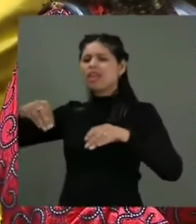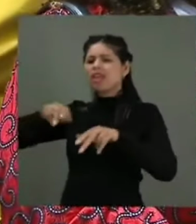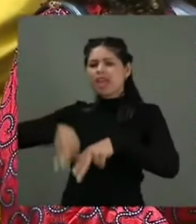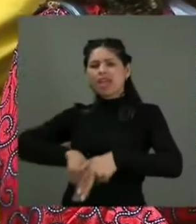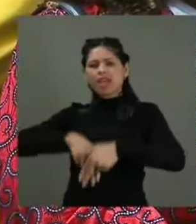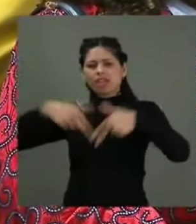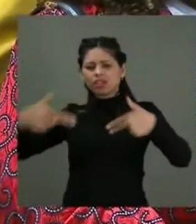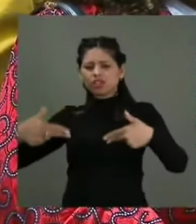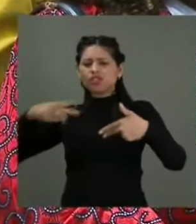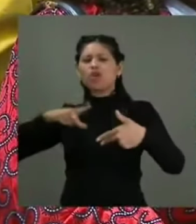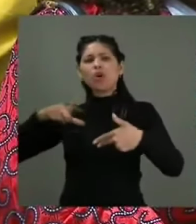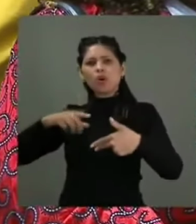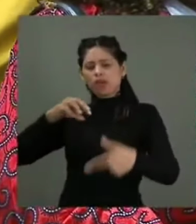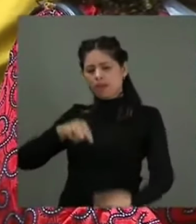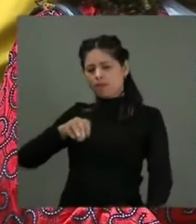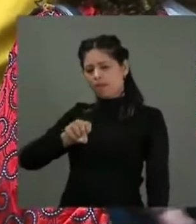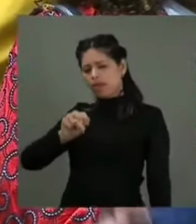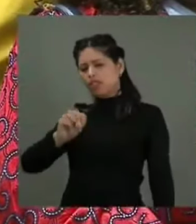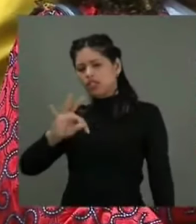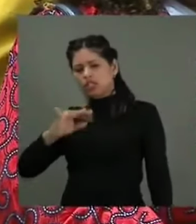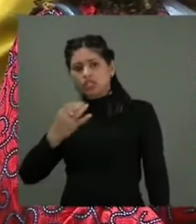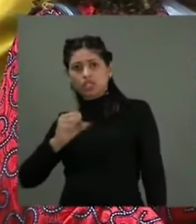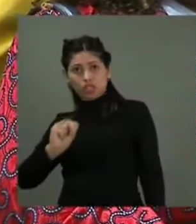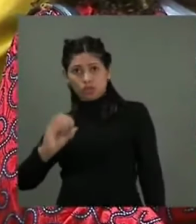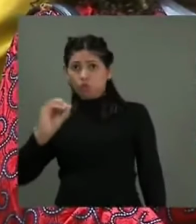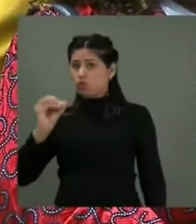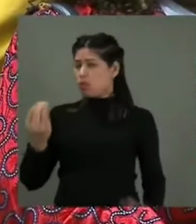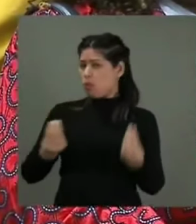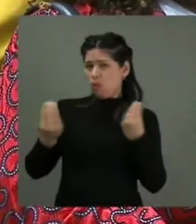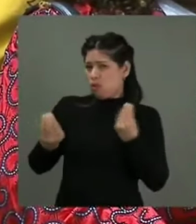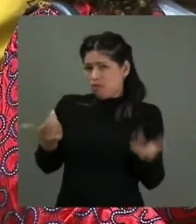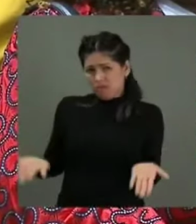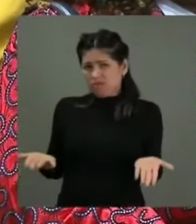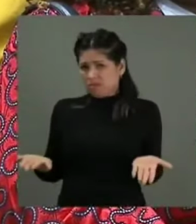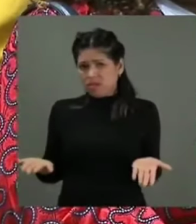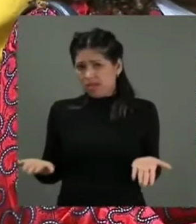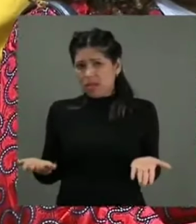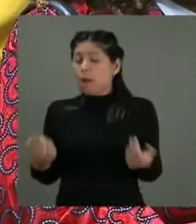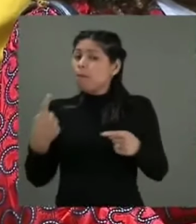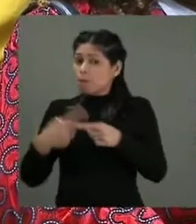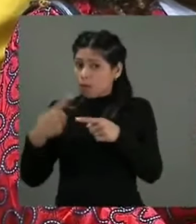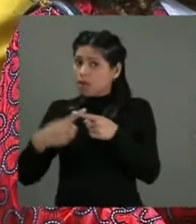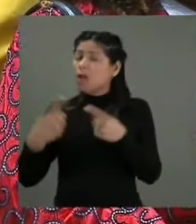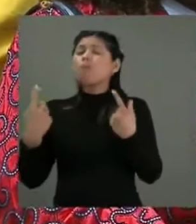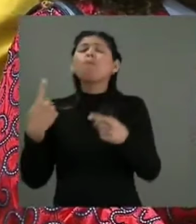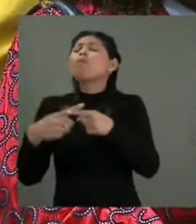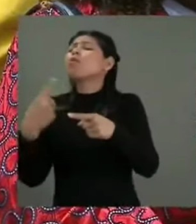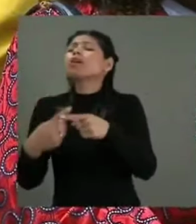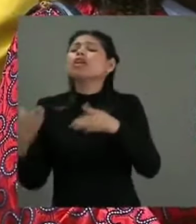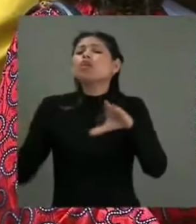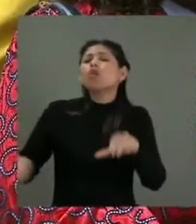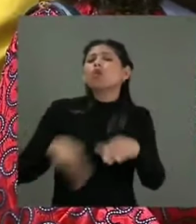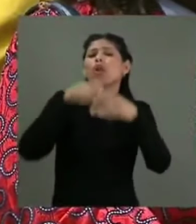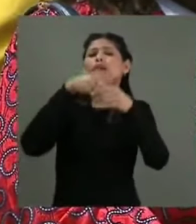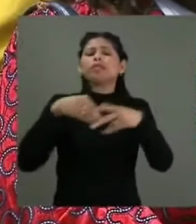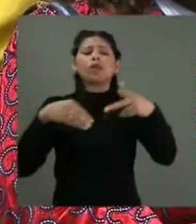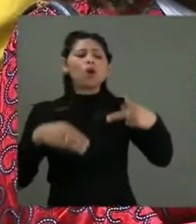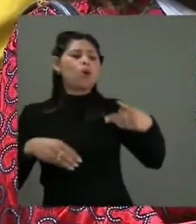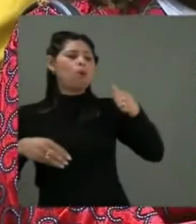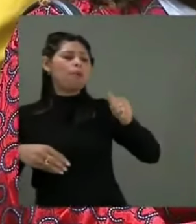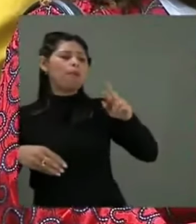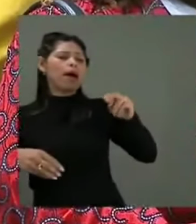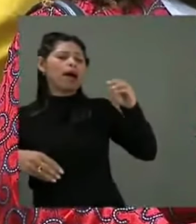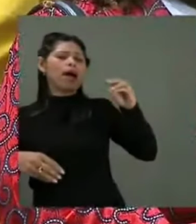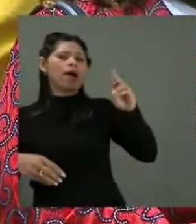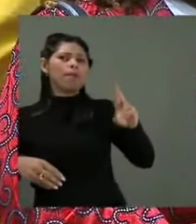mestiço, uma categoria como mestiço, seja lá como for que você queira chamar. Por que que não coloca onde estão os pardos, dizem que são mestiços,